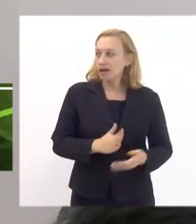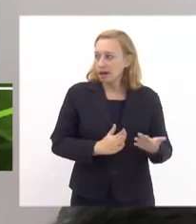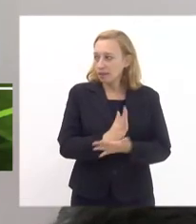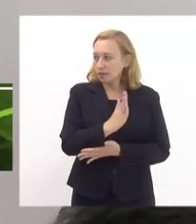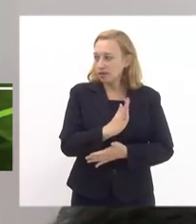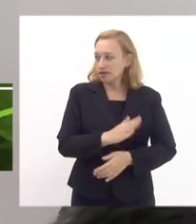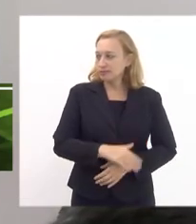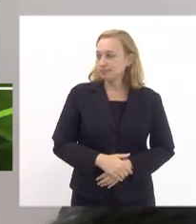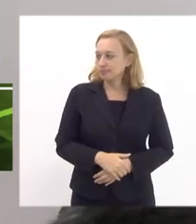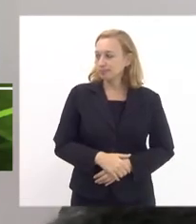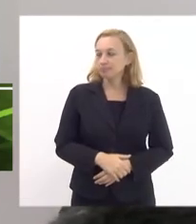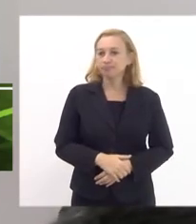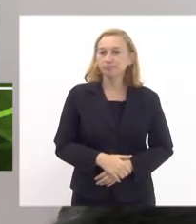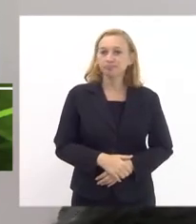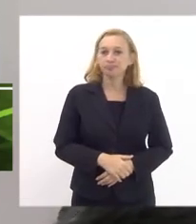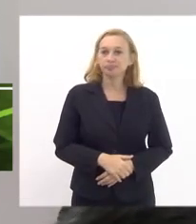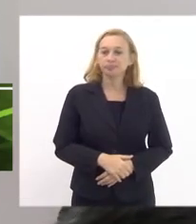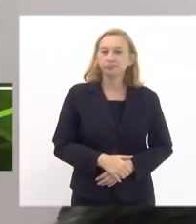Aprovado.